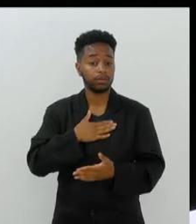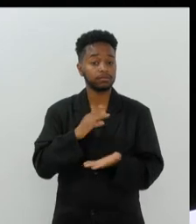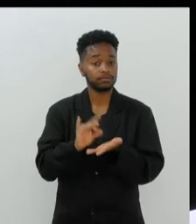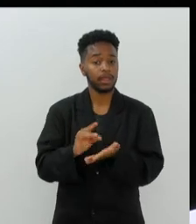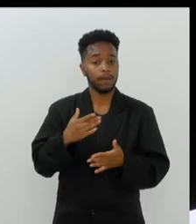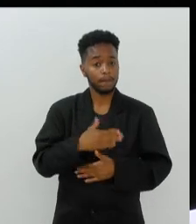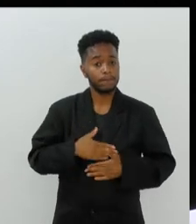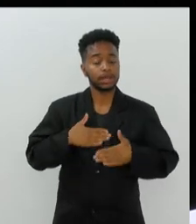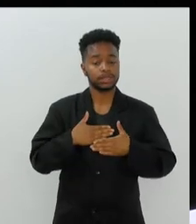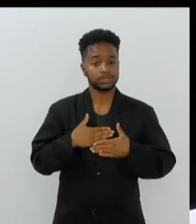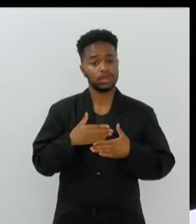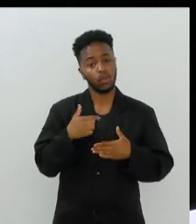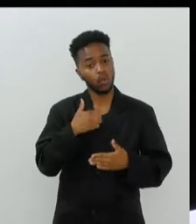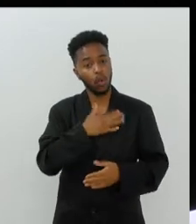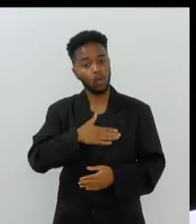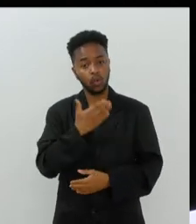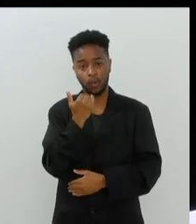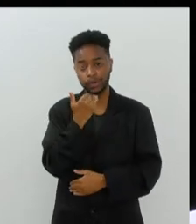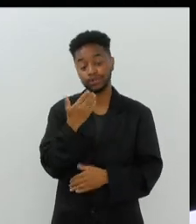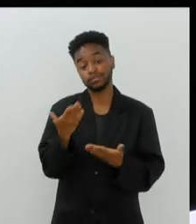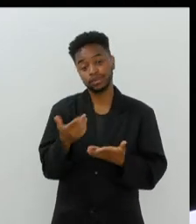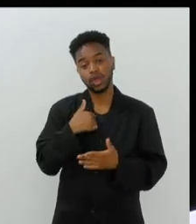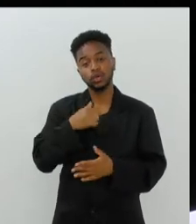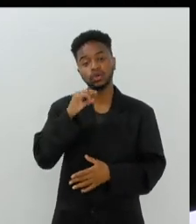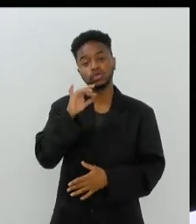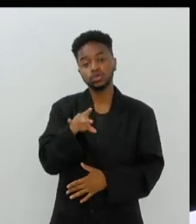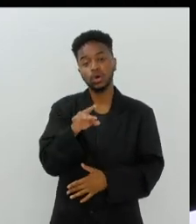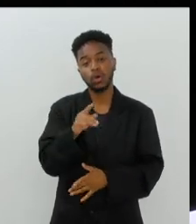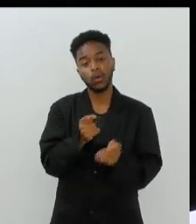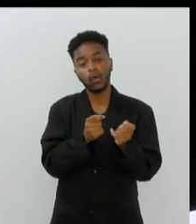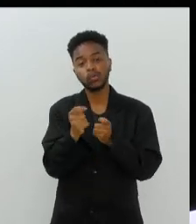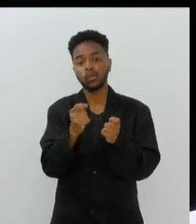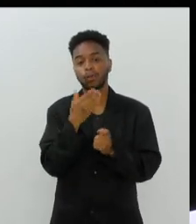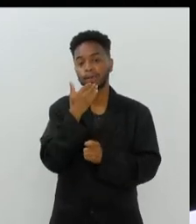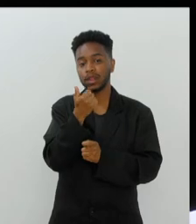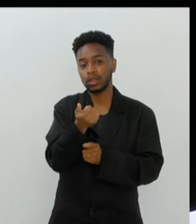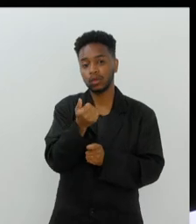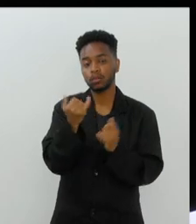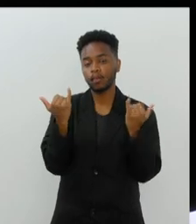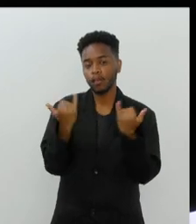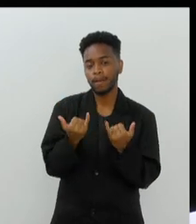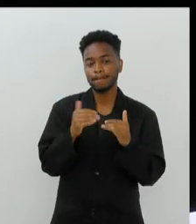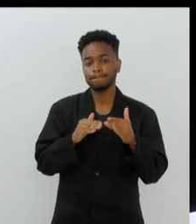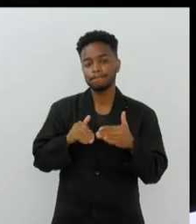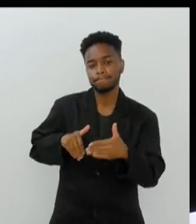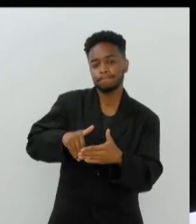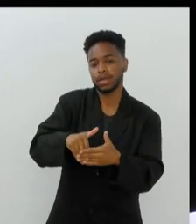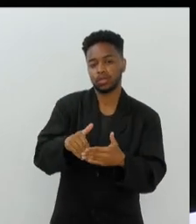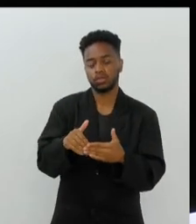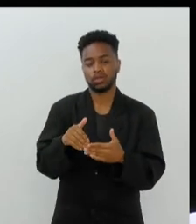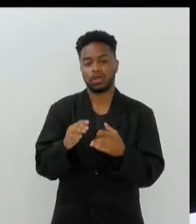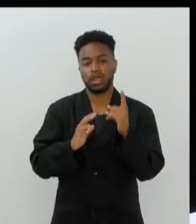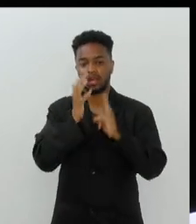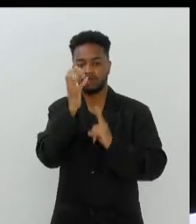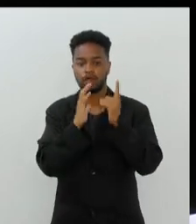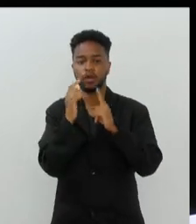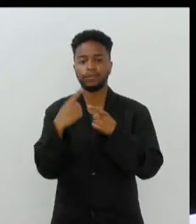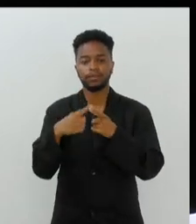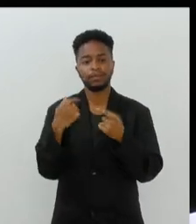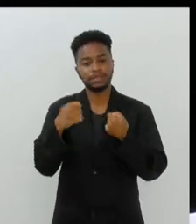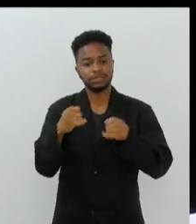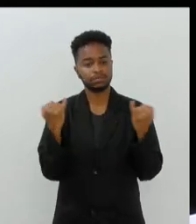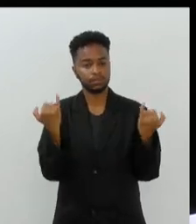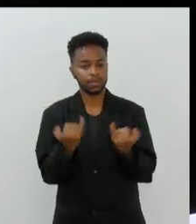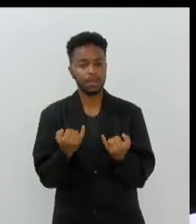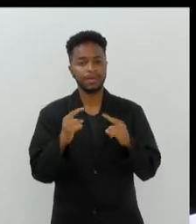Então, para mim, é um dos maiores prazeres, assim, é comer. Então, eu só me privo, só começo a controlar e fazer uma dieta, assim, mais perto do carnaval. Para ficar sequinho,